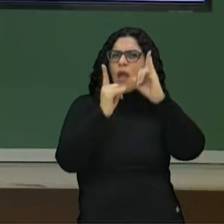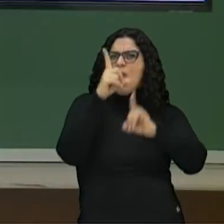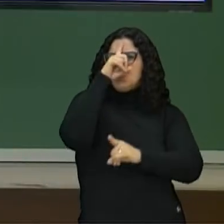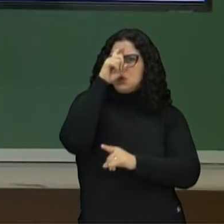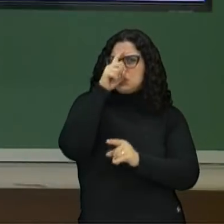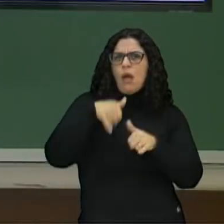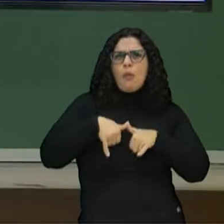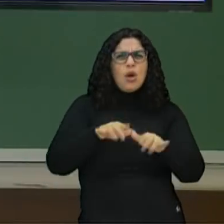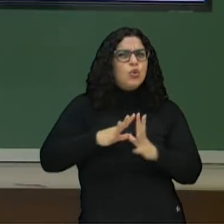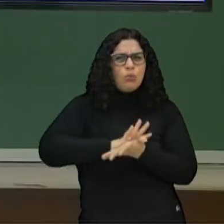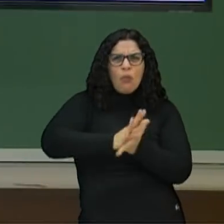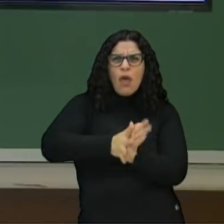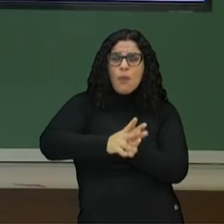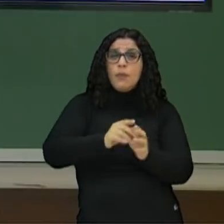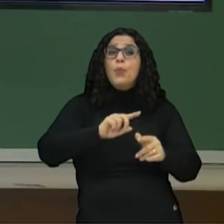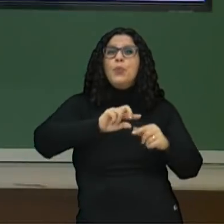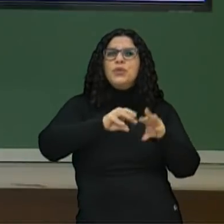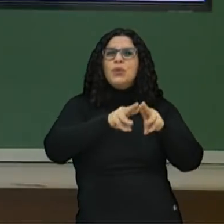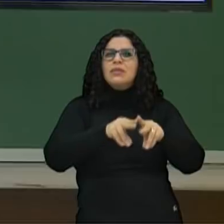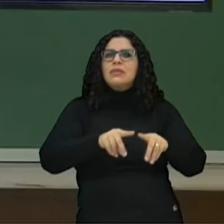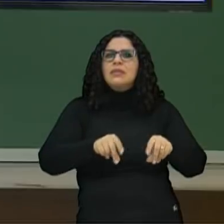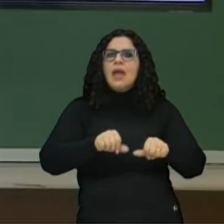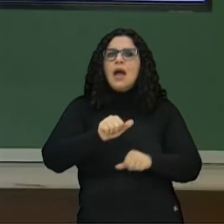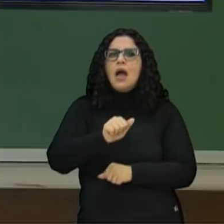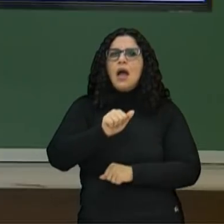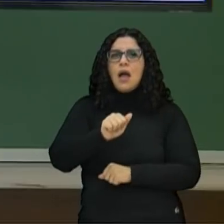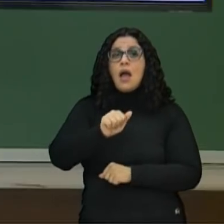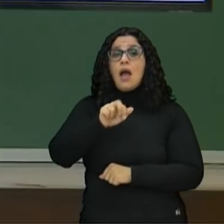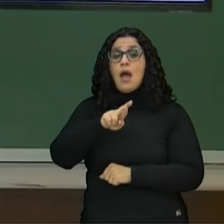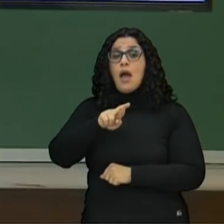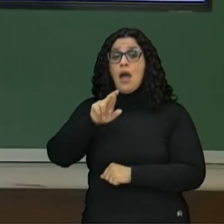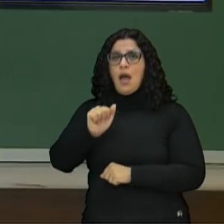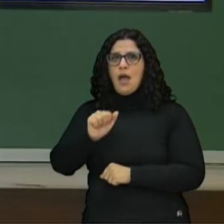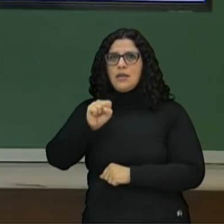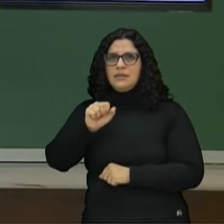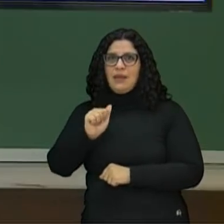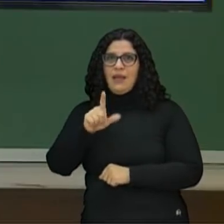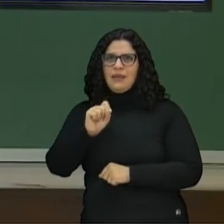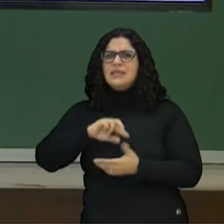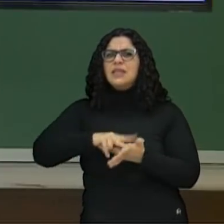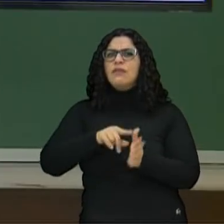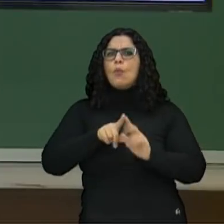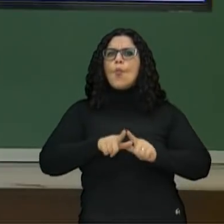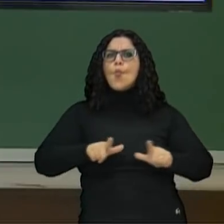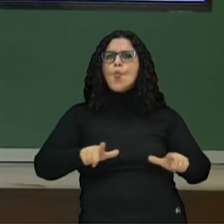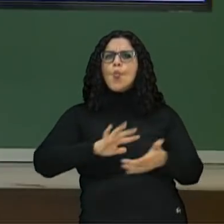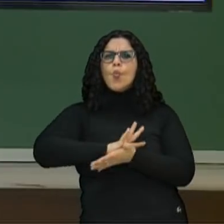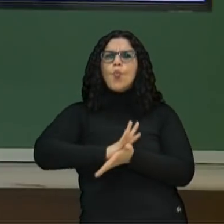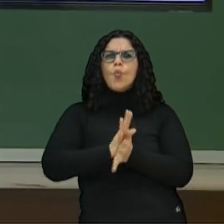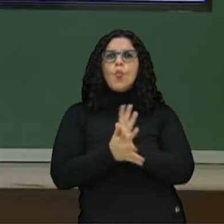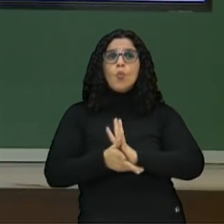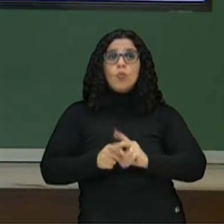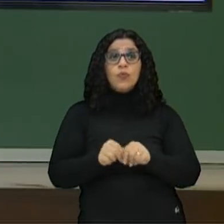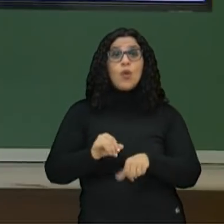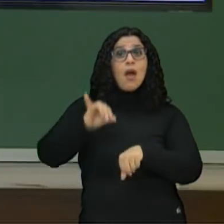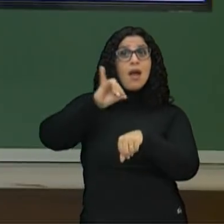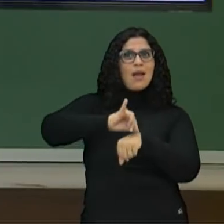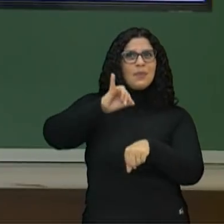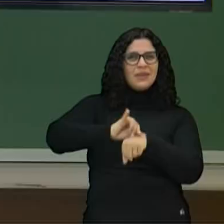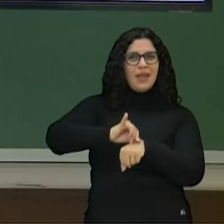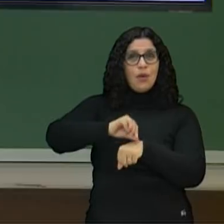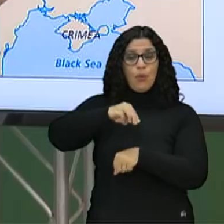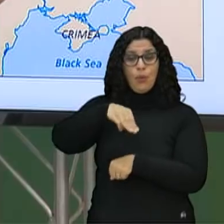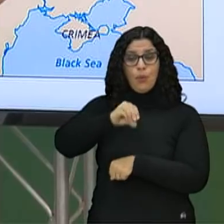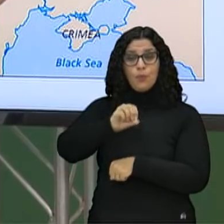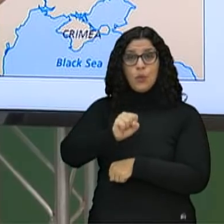operação terra arrasada, esse recuo. A capital da União Soviética está aqui, Moscou. Essa grande cidade